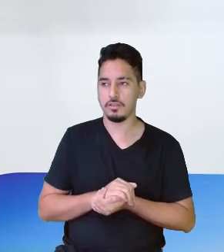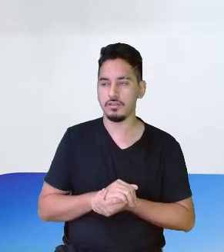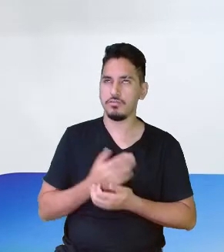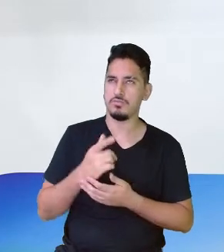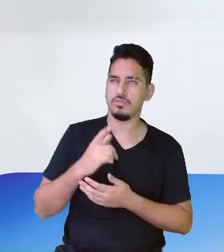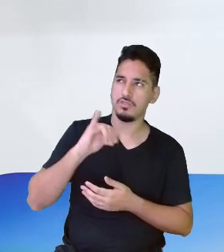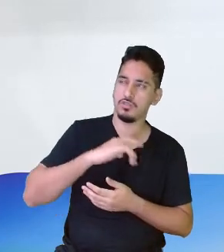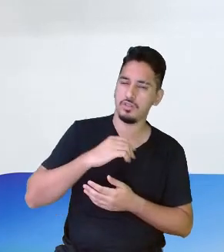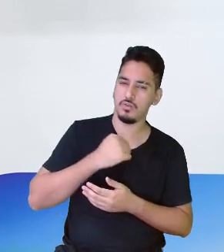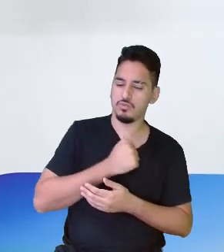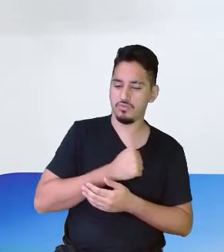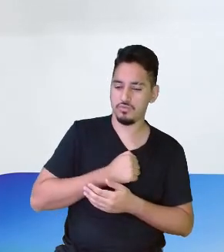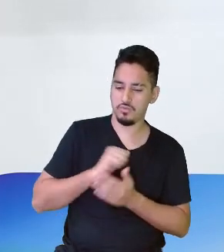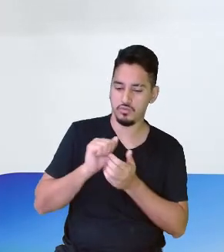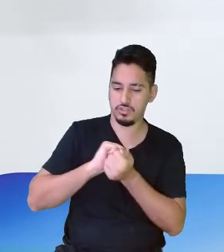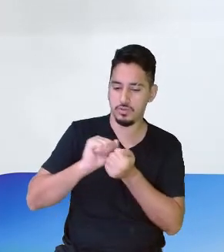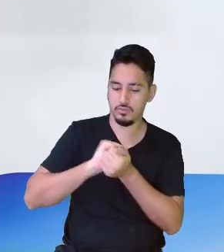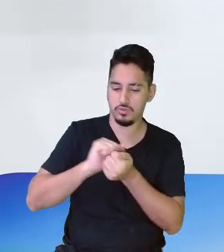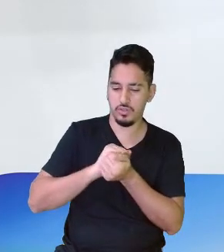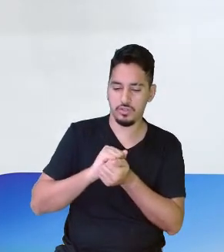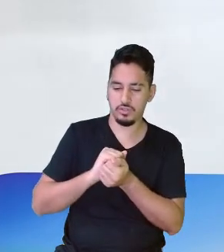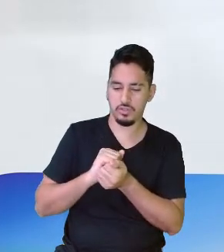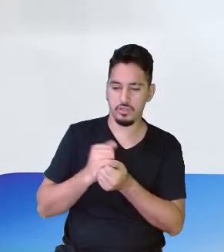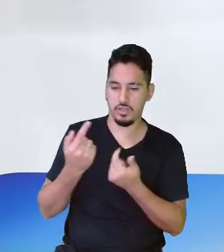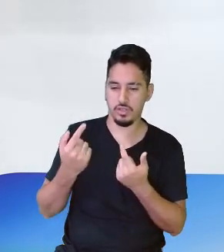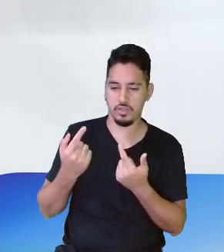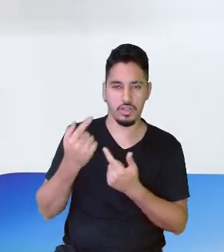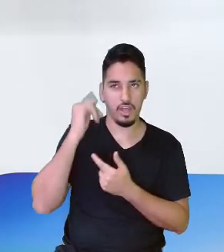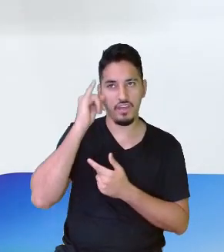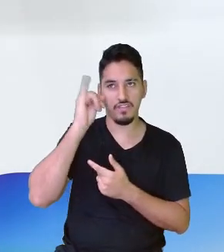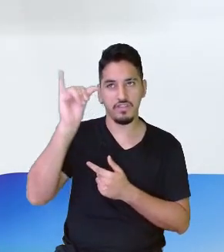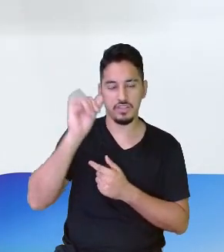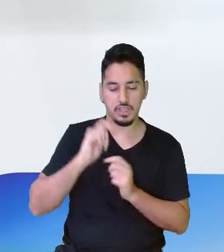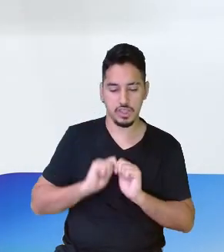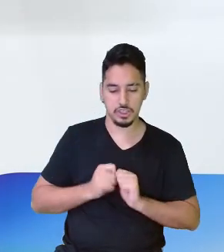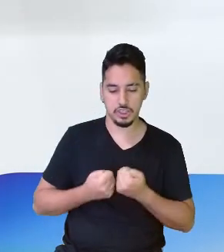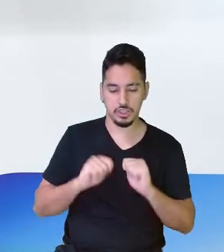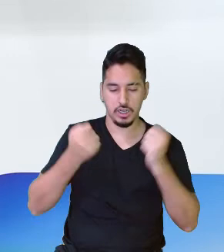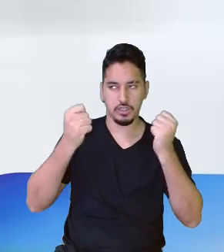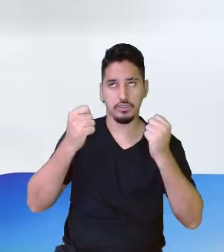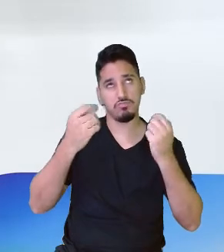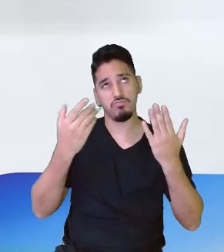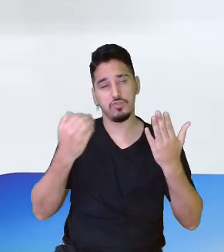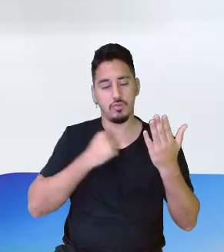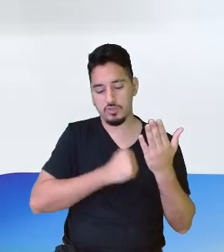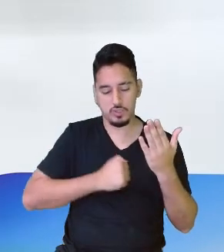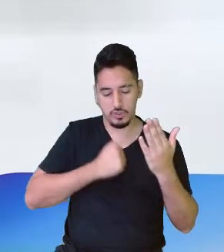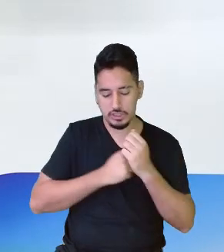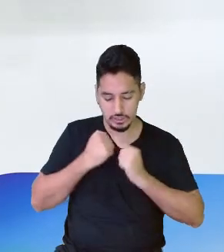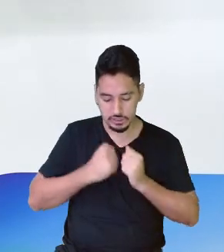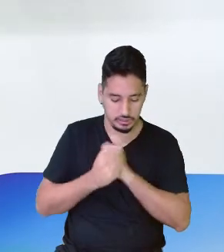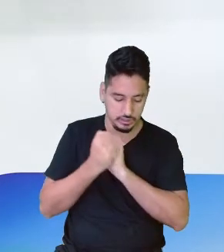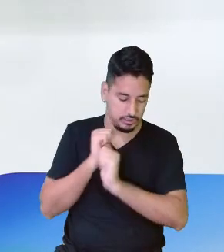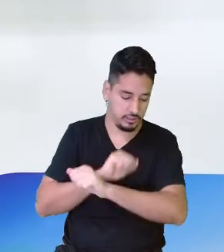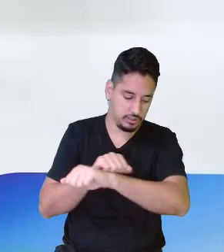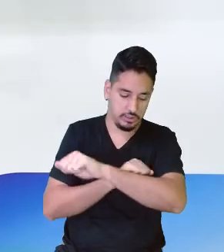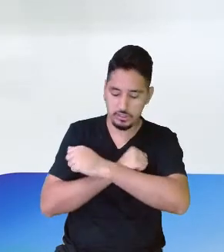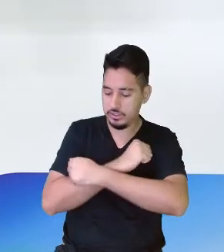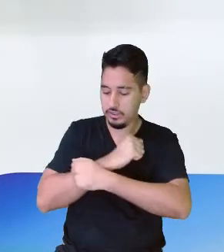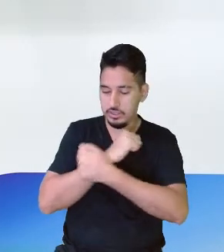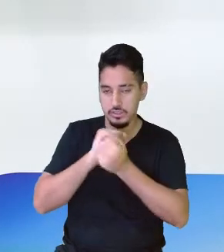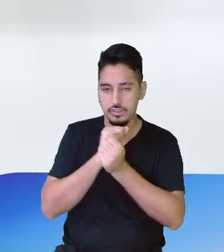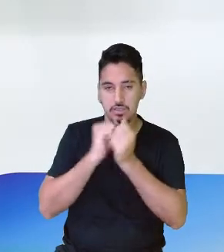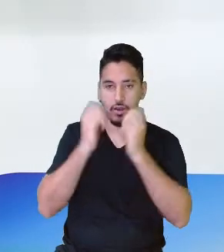aqui eu tenho um sabonete e ele é anti-estresse e eu estou completamente ensaboada da cabeça aos pés, é porque o estresse permanece na minha